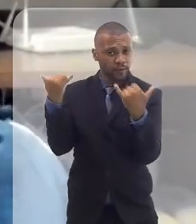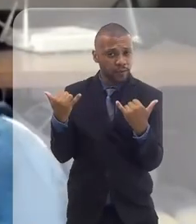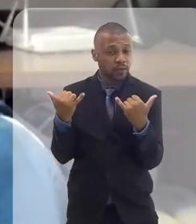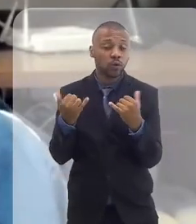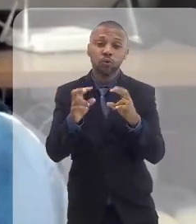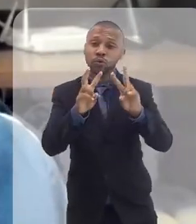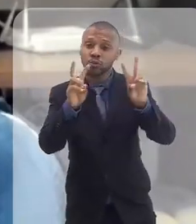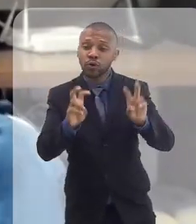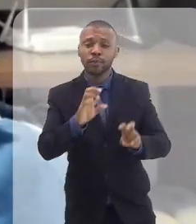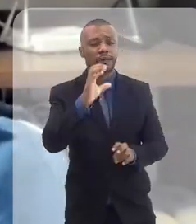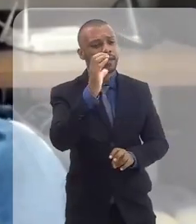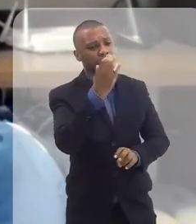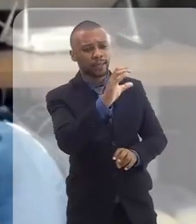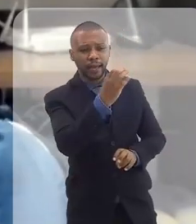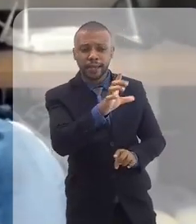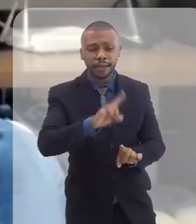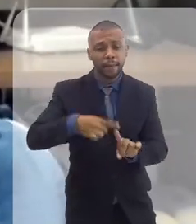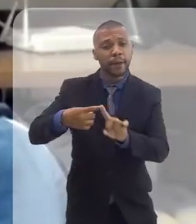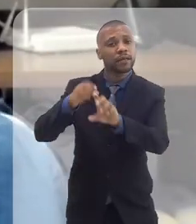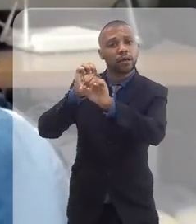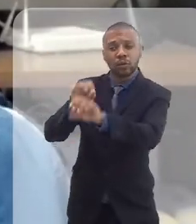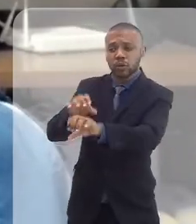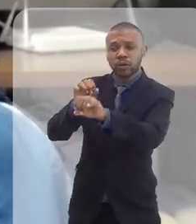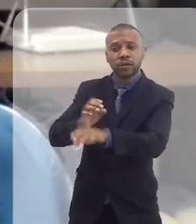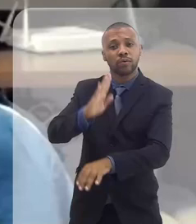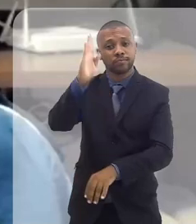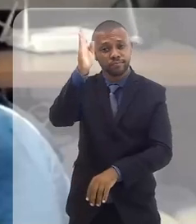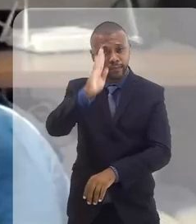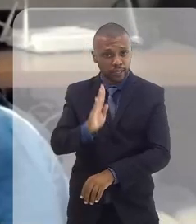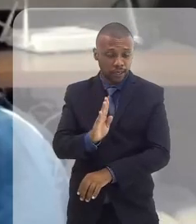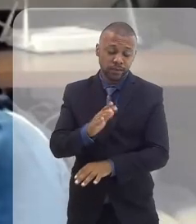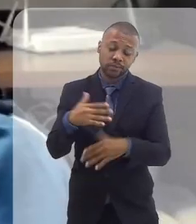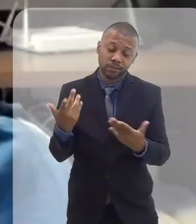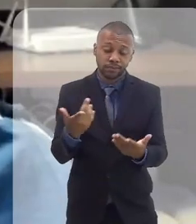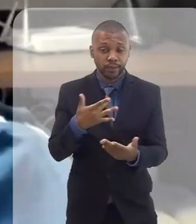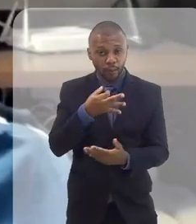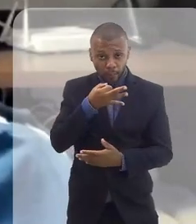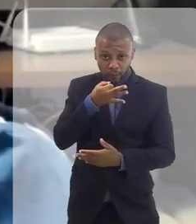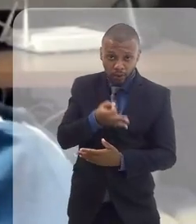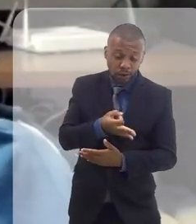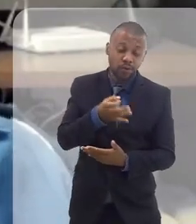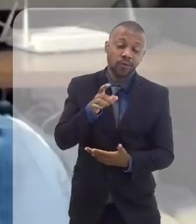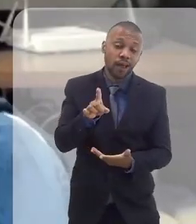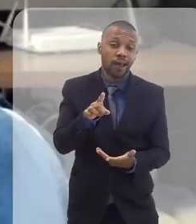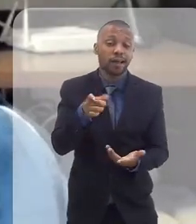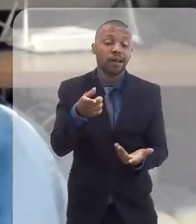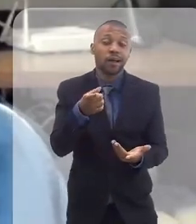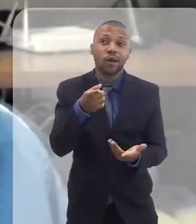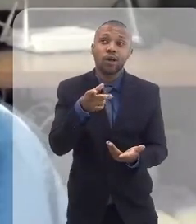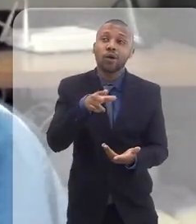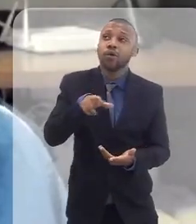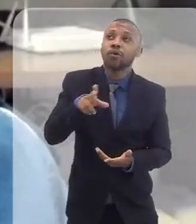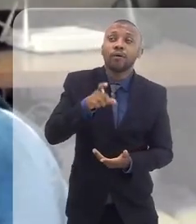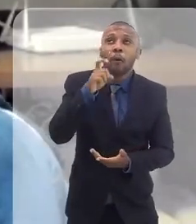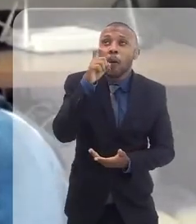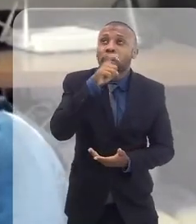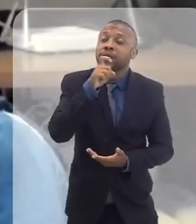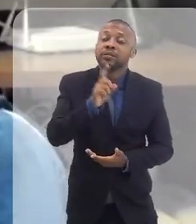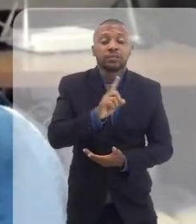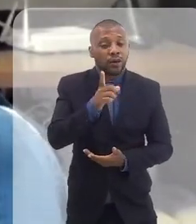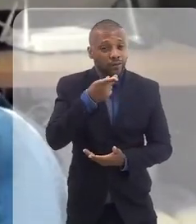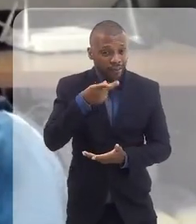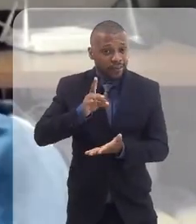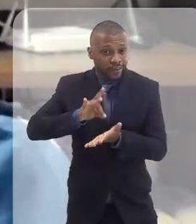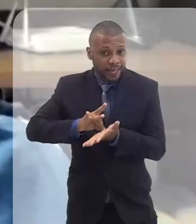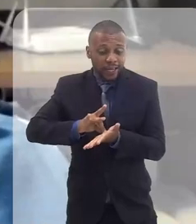sobre a ciência e a educação brasileira. Bom, para mim, eu não vou mentir para você, é uma emoção muito forte.